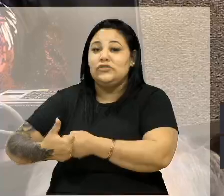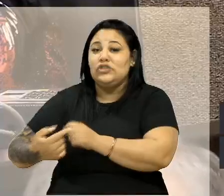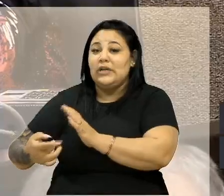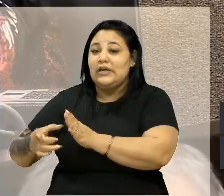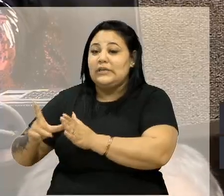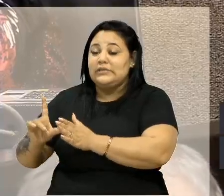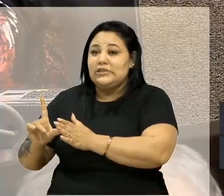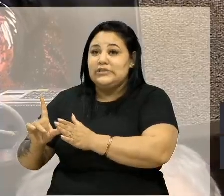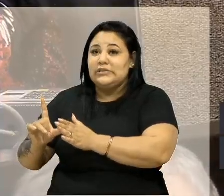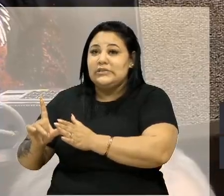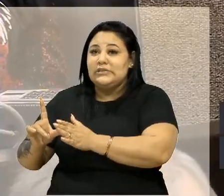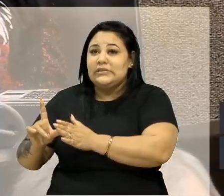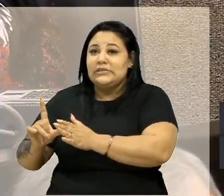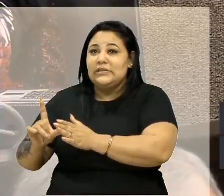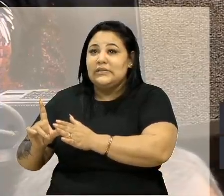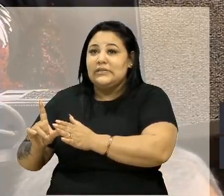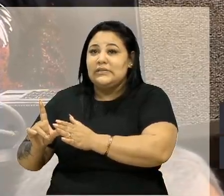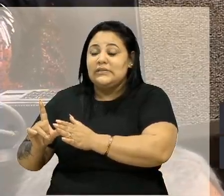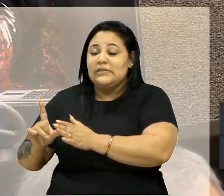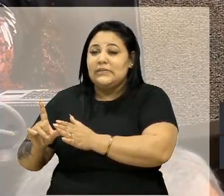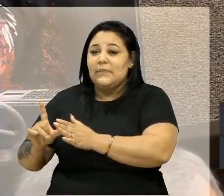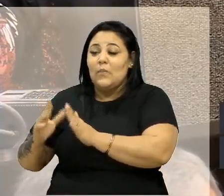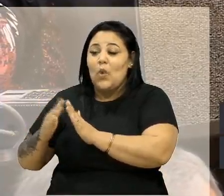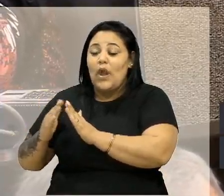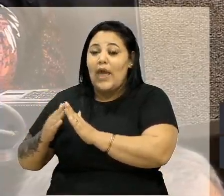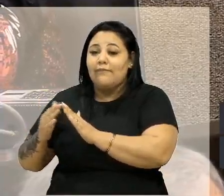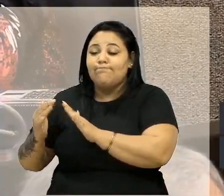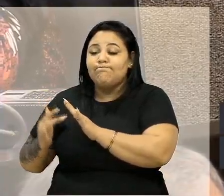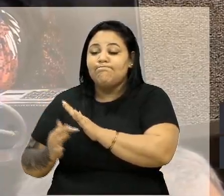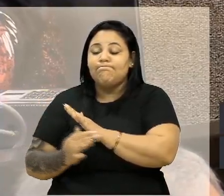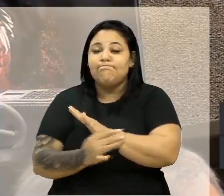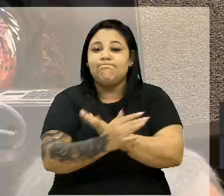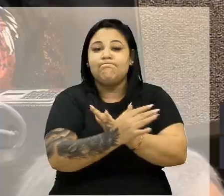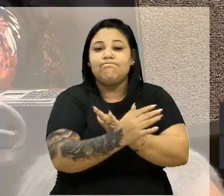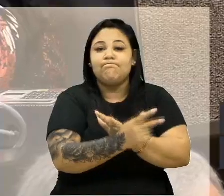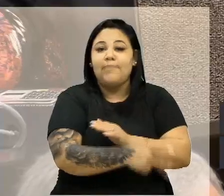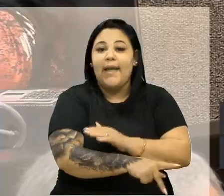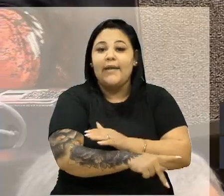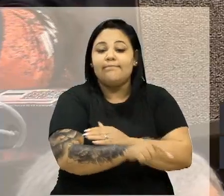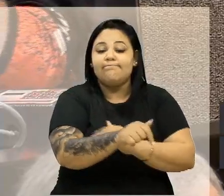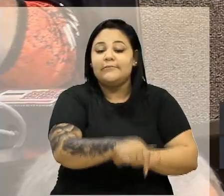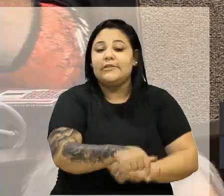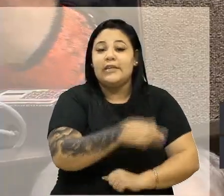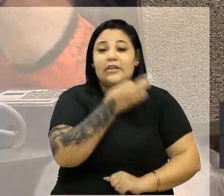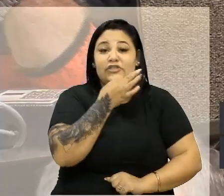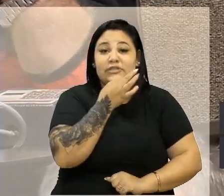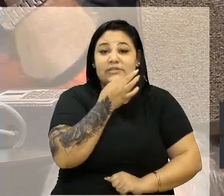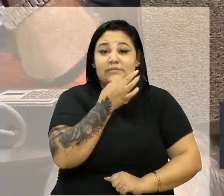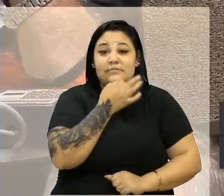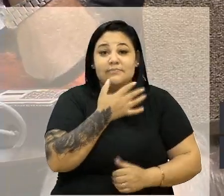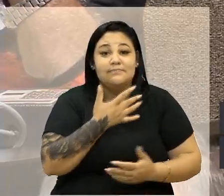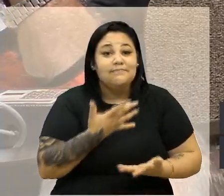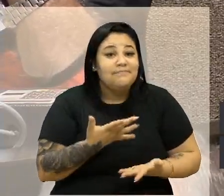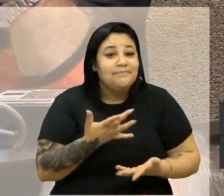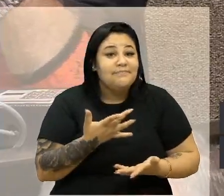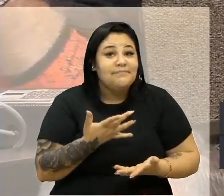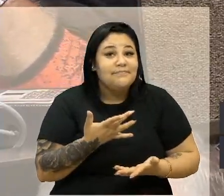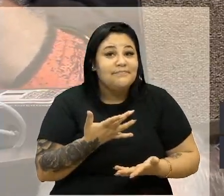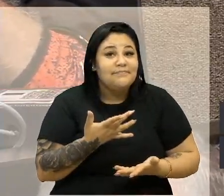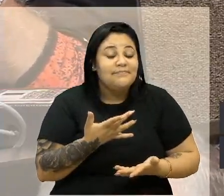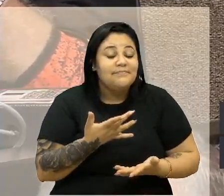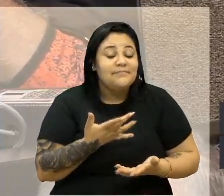moradias, aonde residiam, e vindo para Caxias do Sul, trazem consigo o quê?